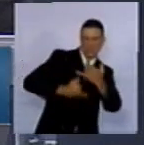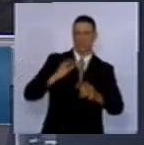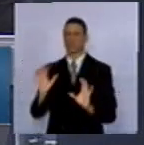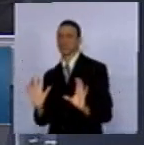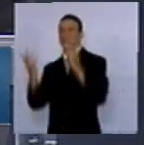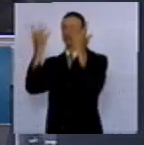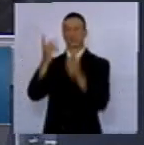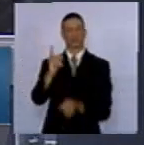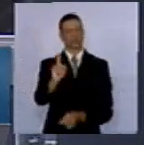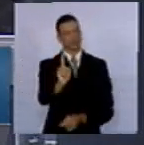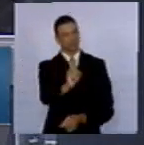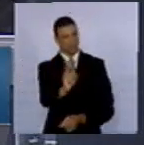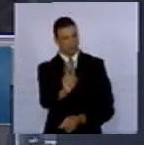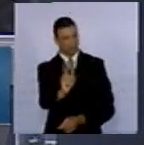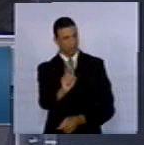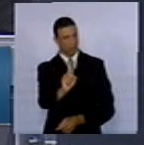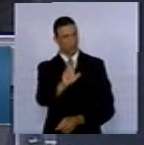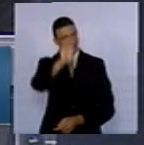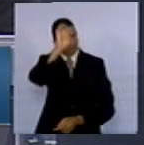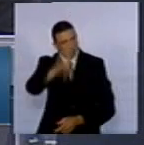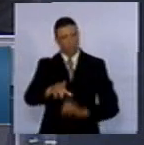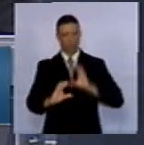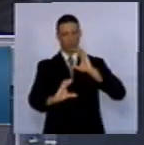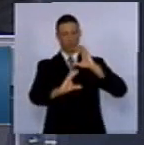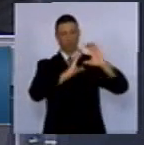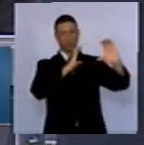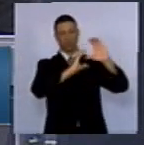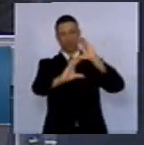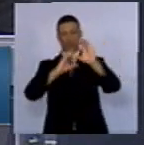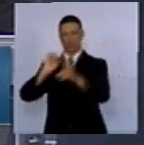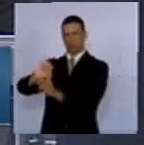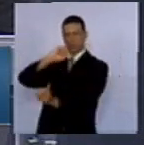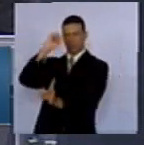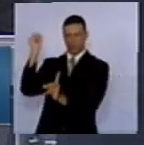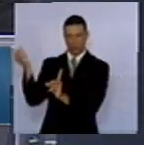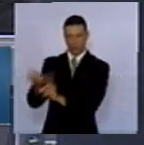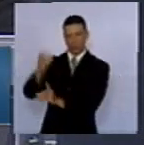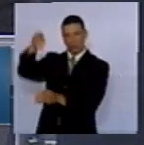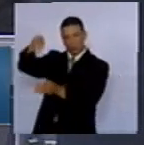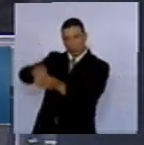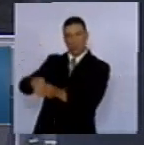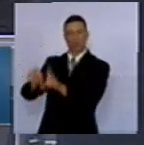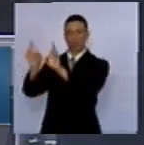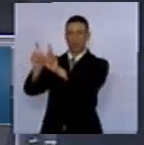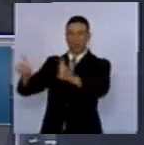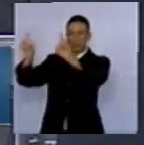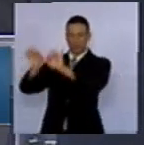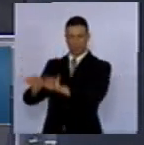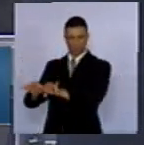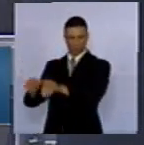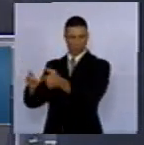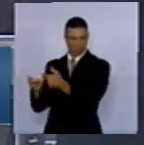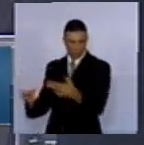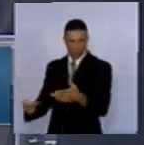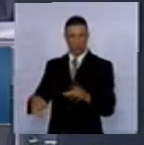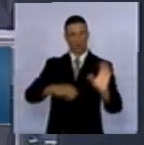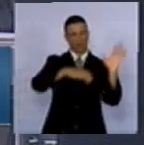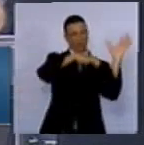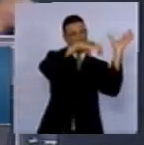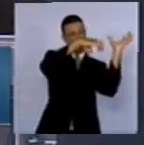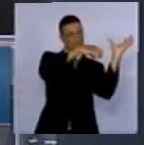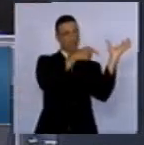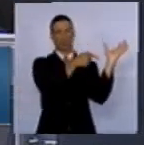nós estamos falando de comunicação social eletrônica e o nosso e o nosso congresso